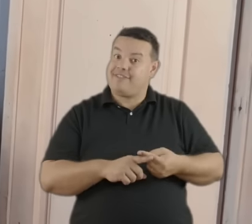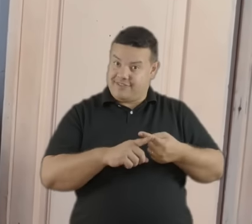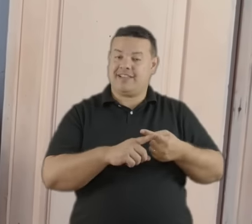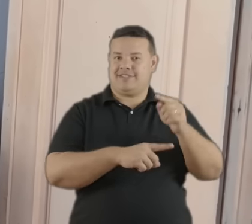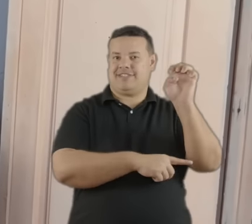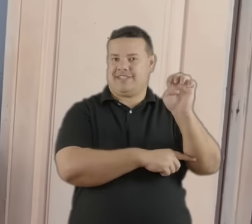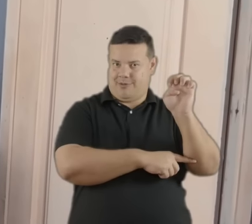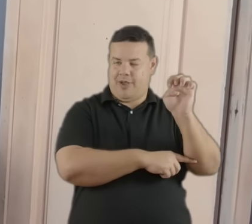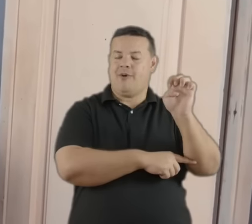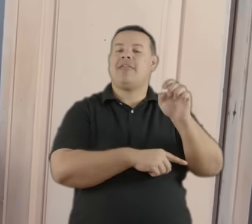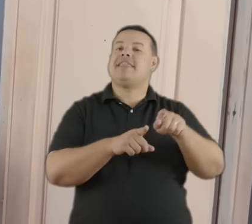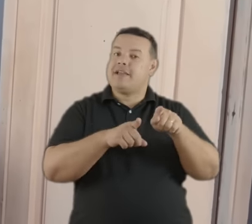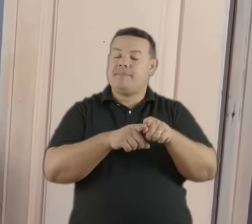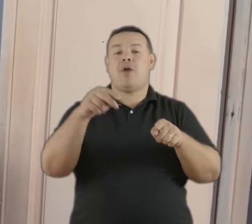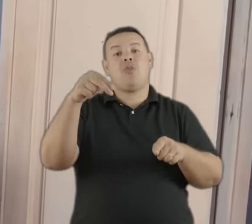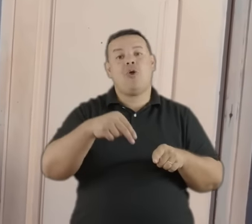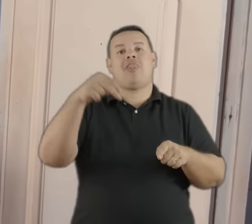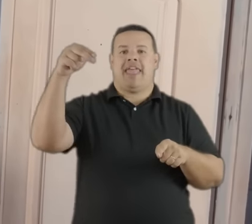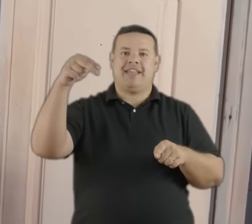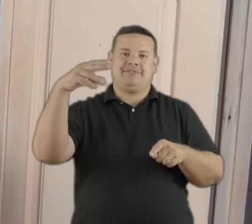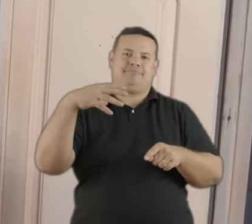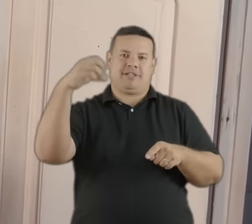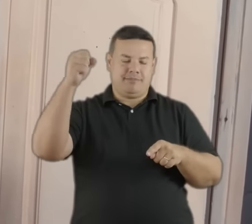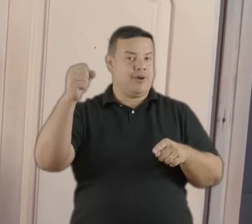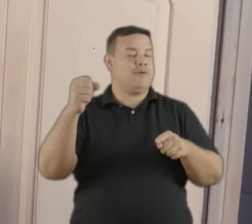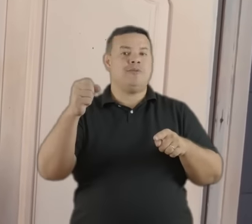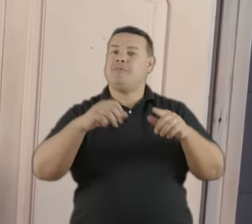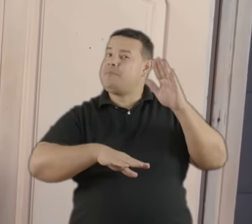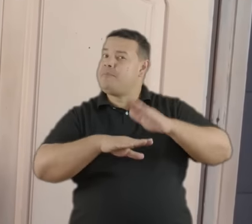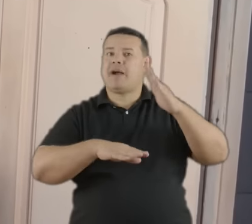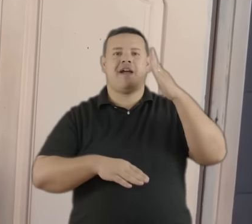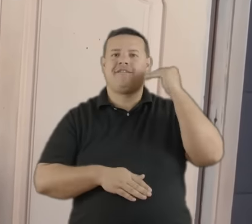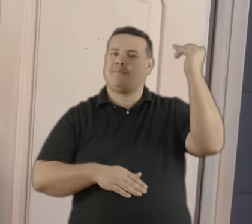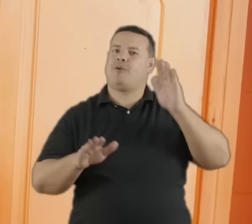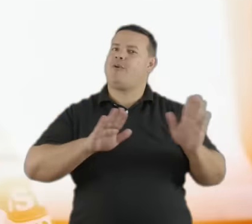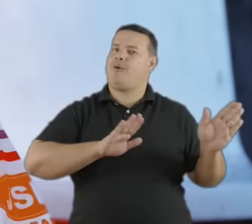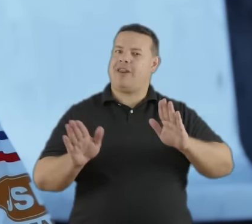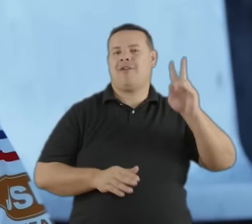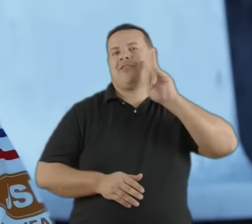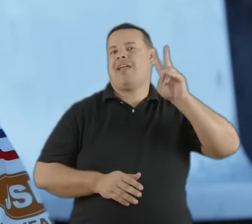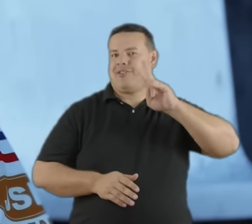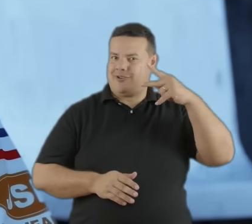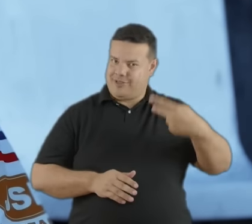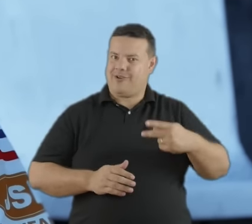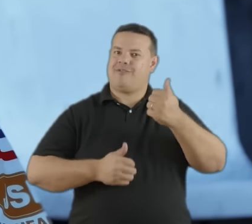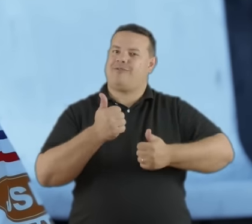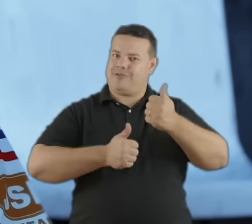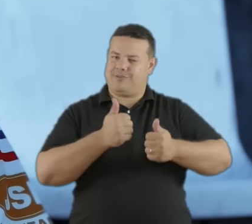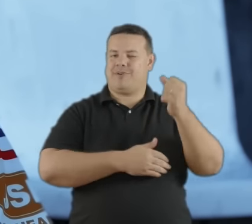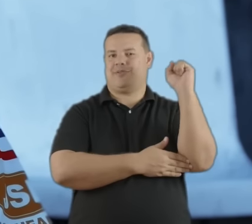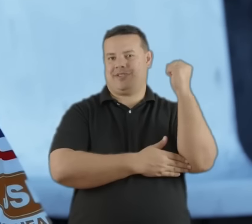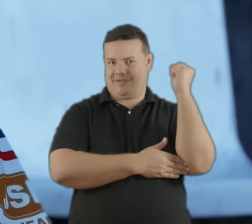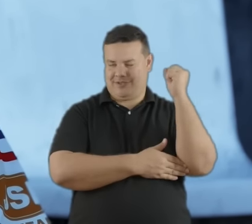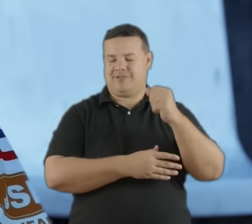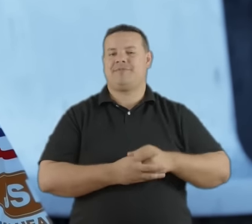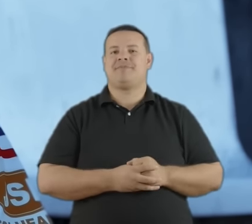do Nordestão. Ele é considerado por muitos como o maior goleiro da história do futebol sergipano.